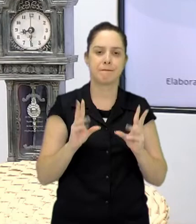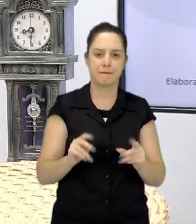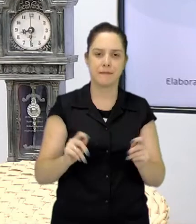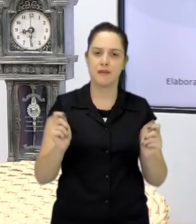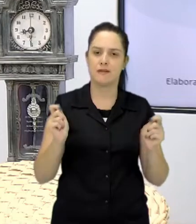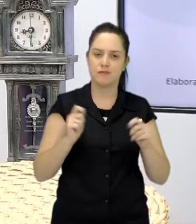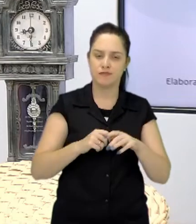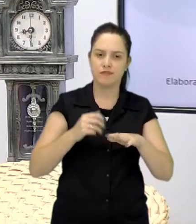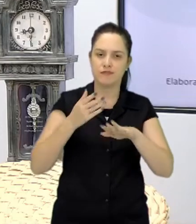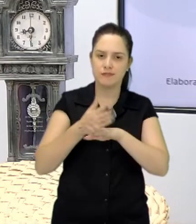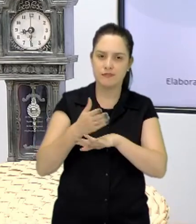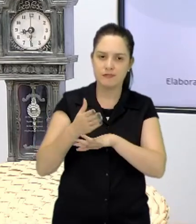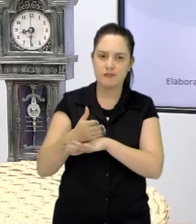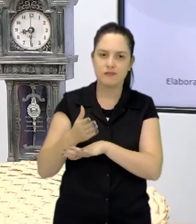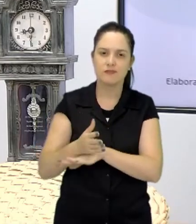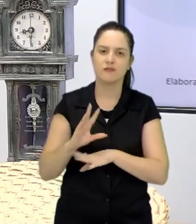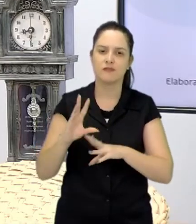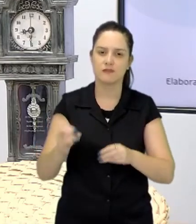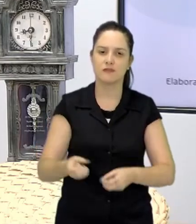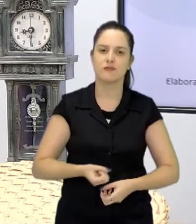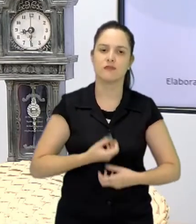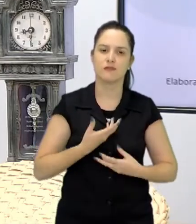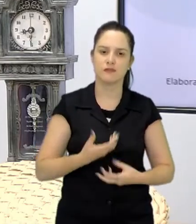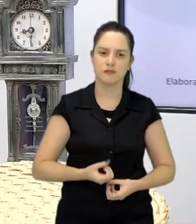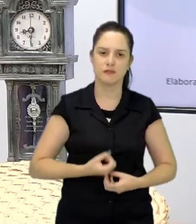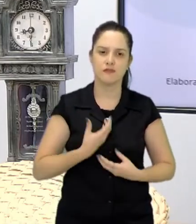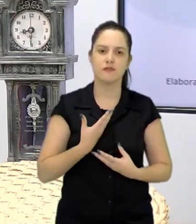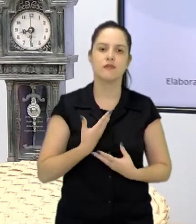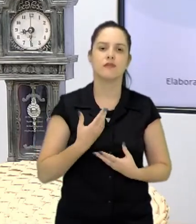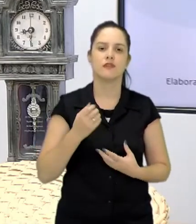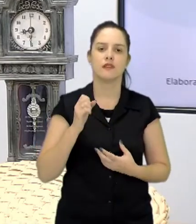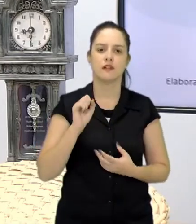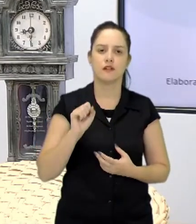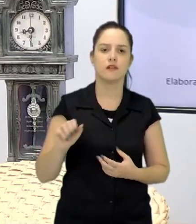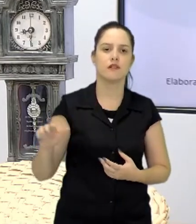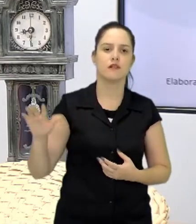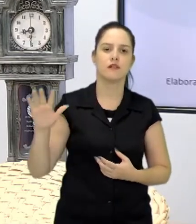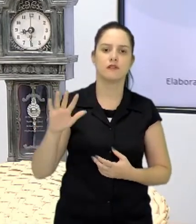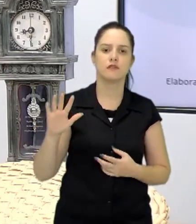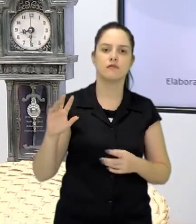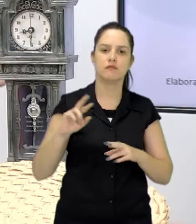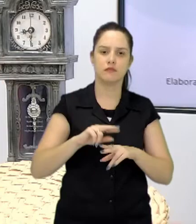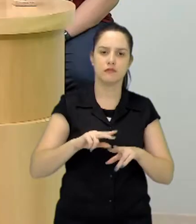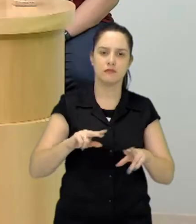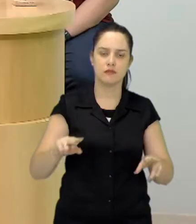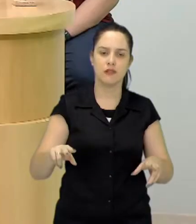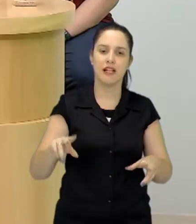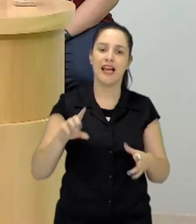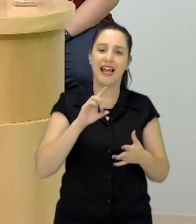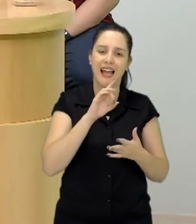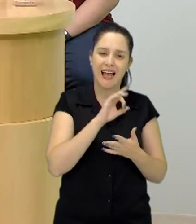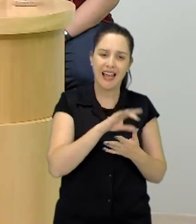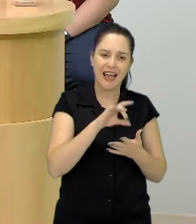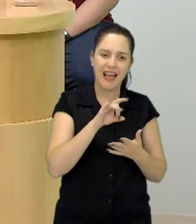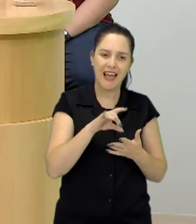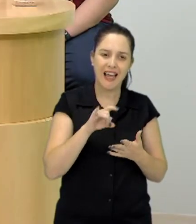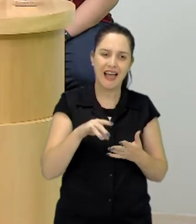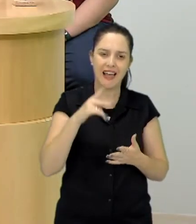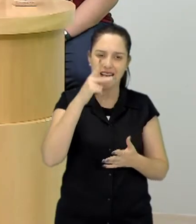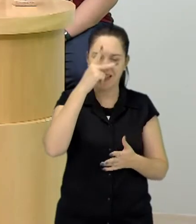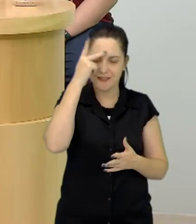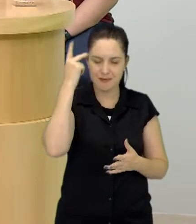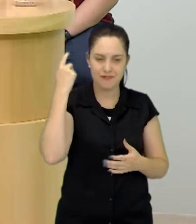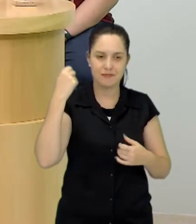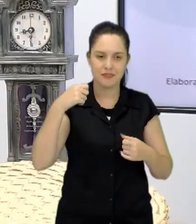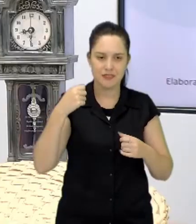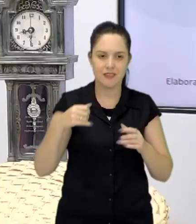com o europeu, eu poderia dizer, faço parte do grupo étnico europeu. E aí que vem a questão da identidade, né? Que cada pessoa vai se identificar com o